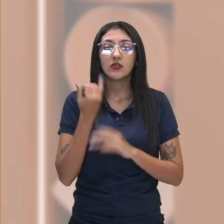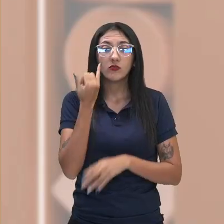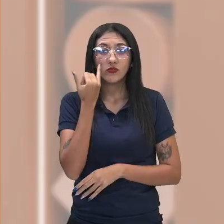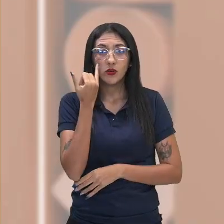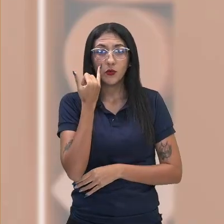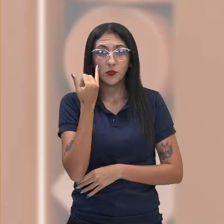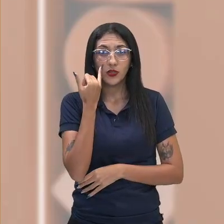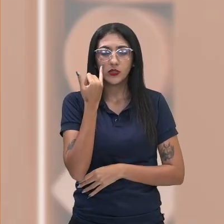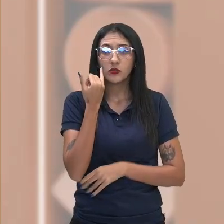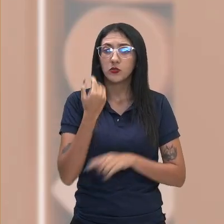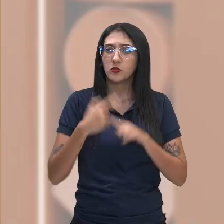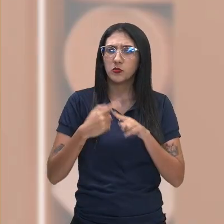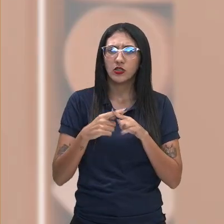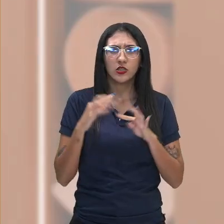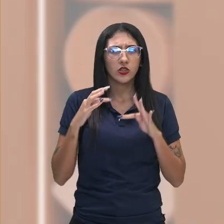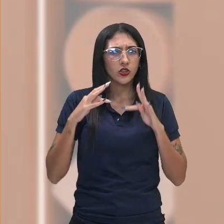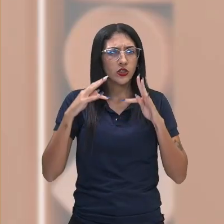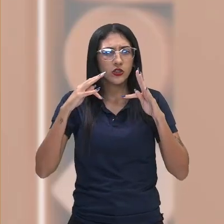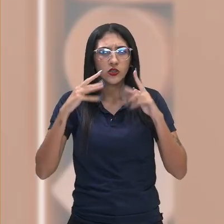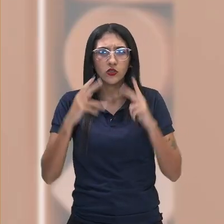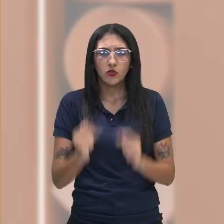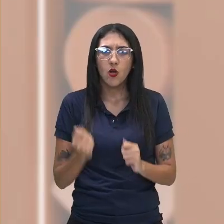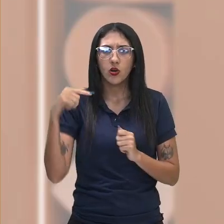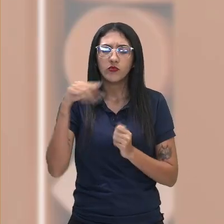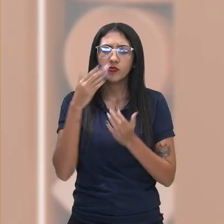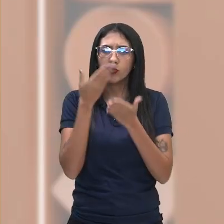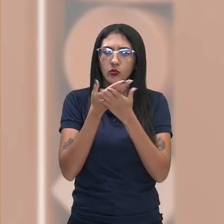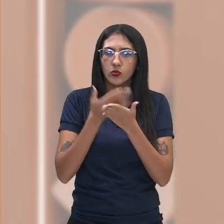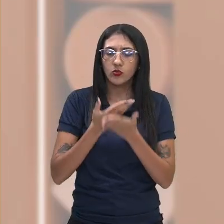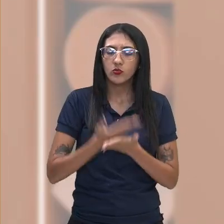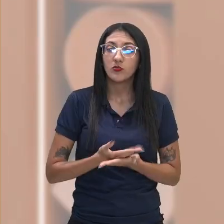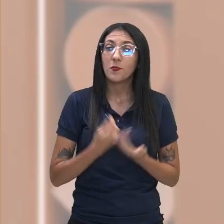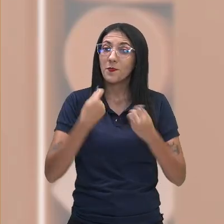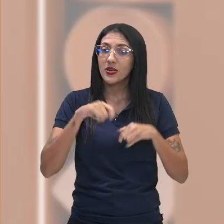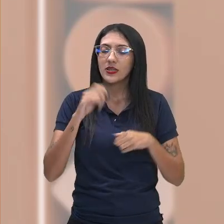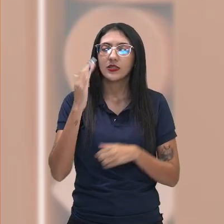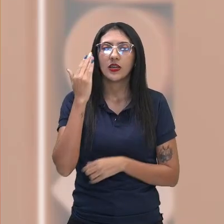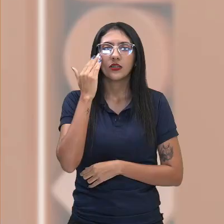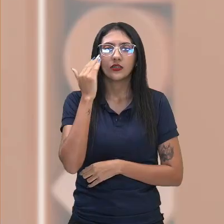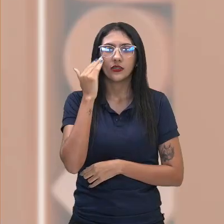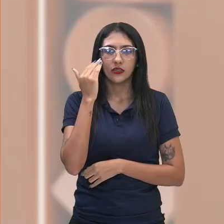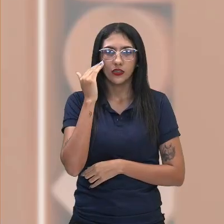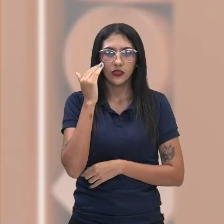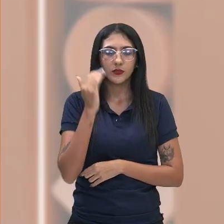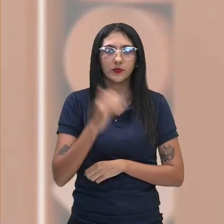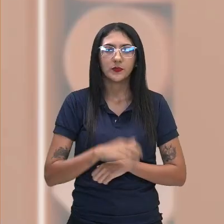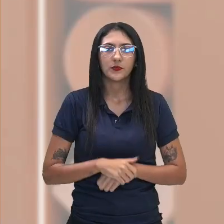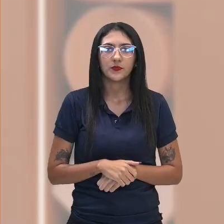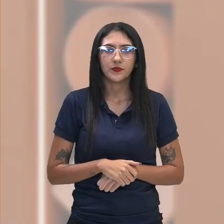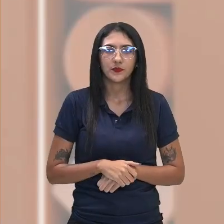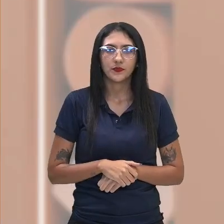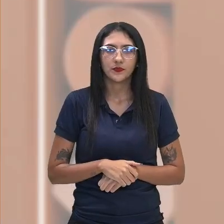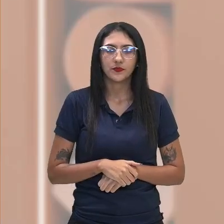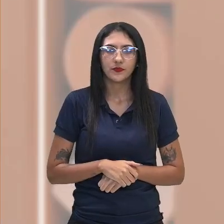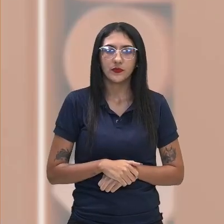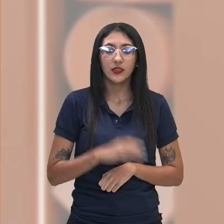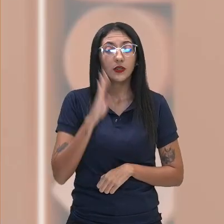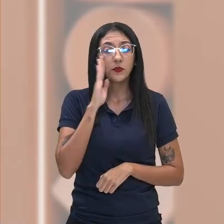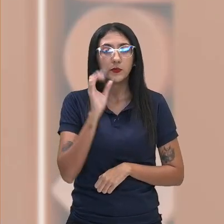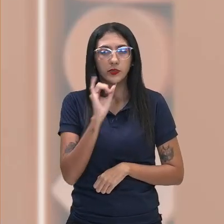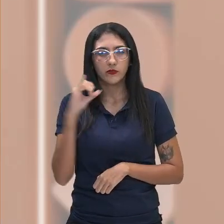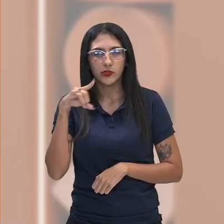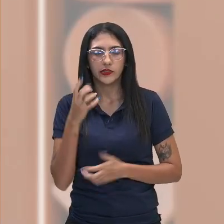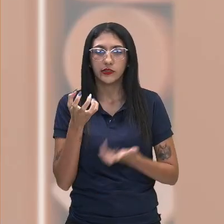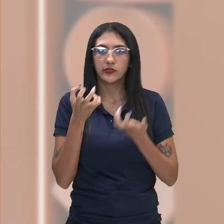né, toda a sua vida de estudante, principalmente quando estiver debruçado a